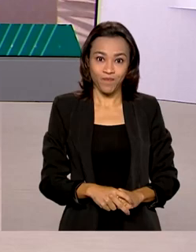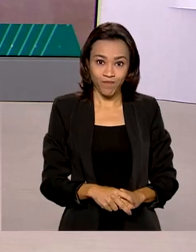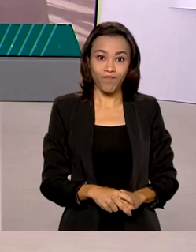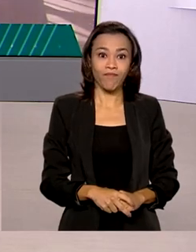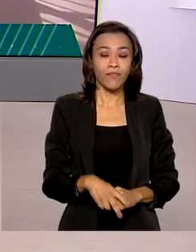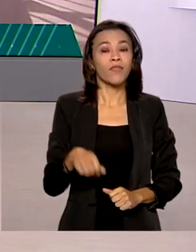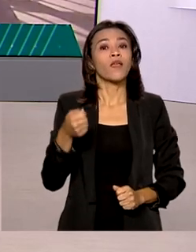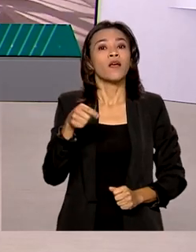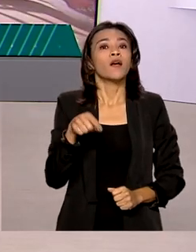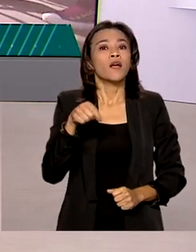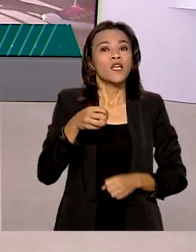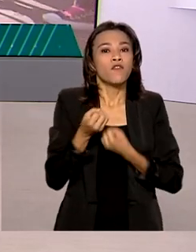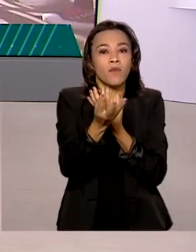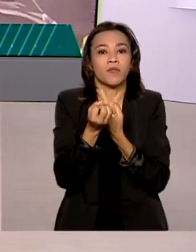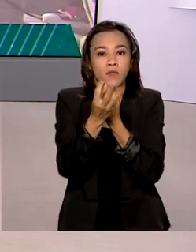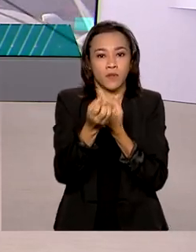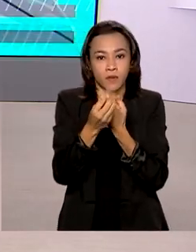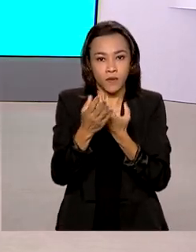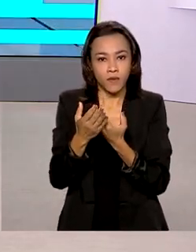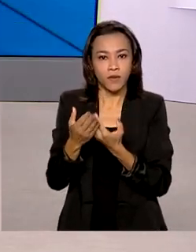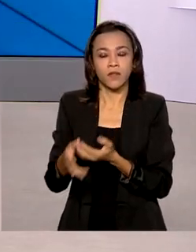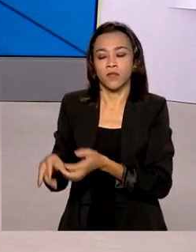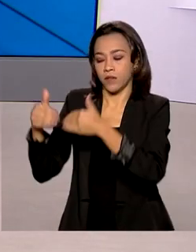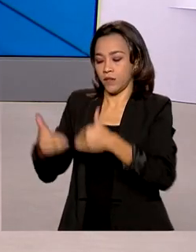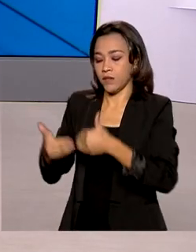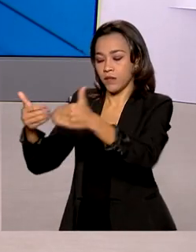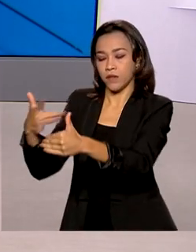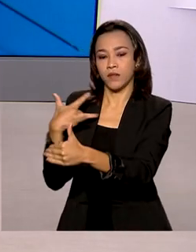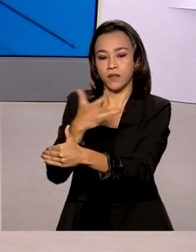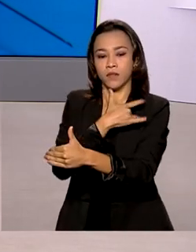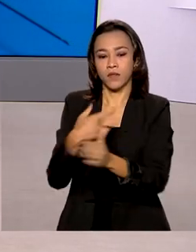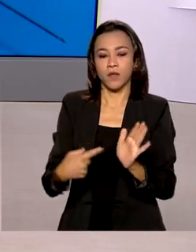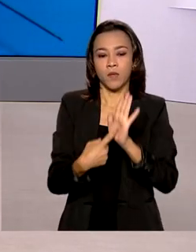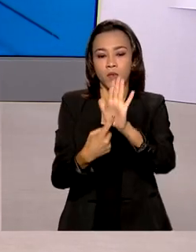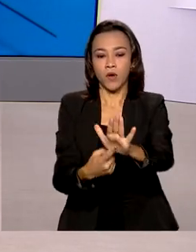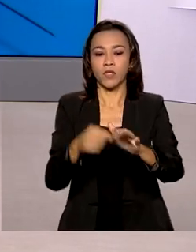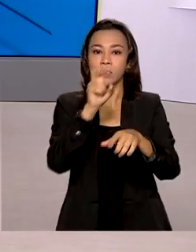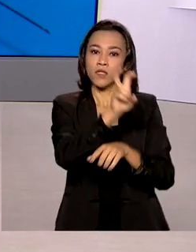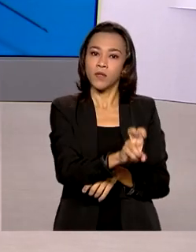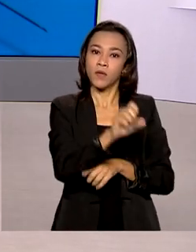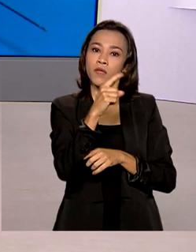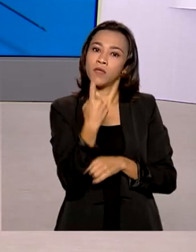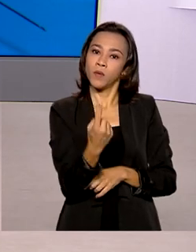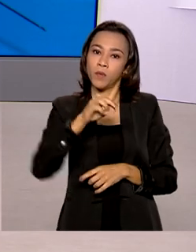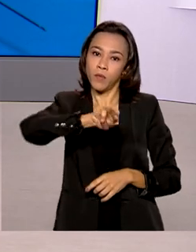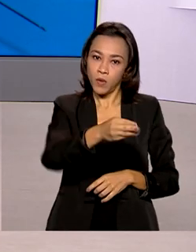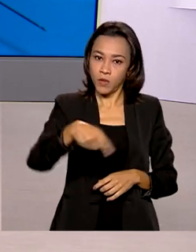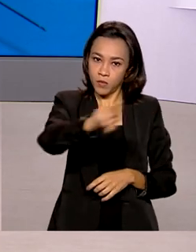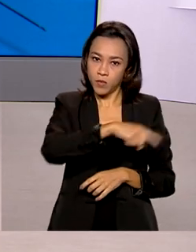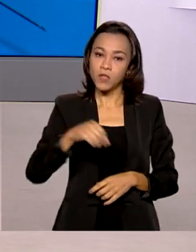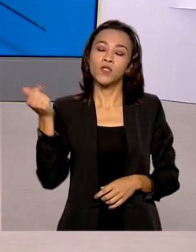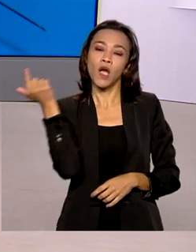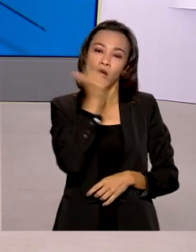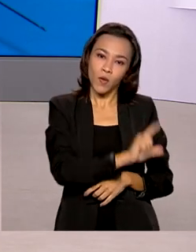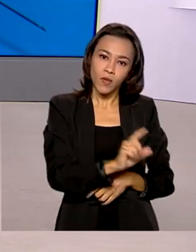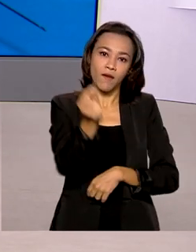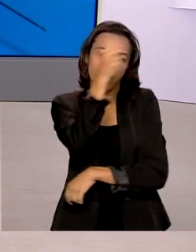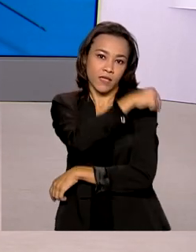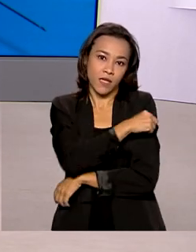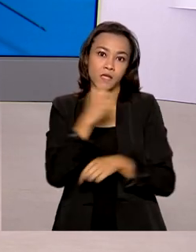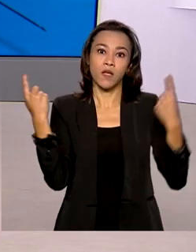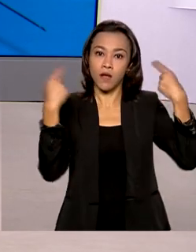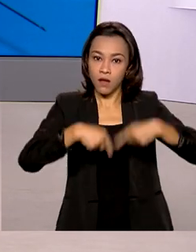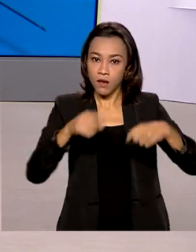E dados atuais do Ministério da Saúde mostram que mais de 51 milhões de brasileiros já completaram a vacinação contra a